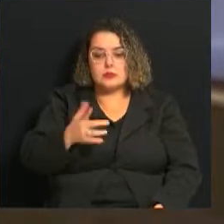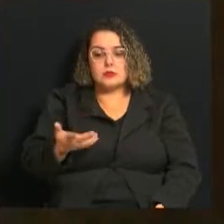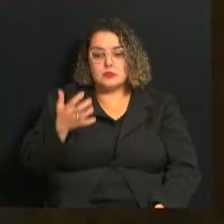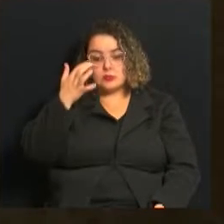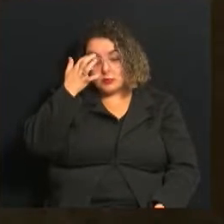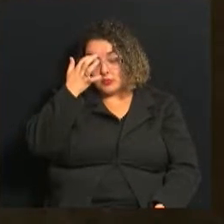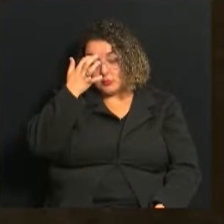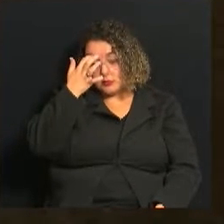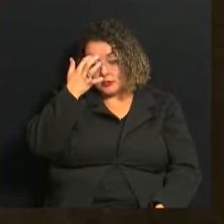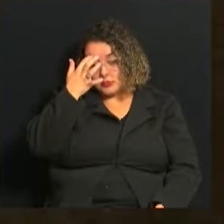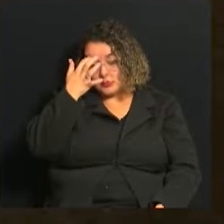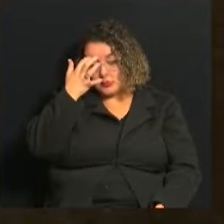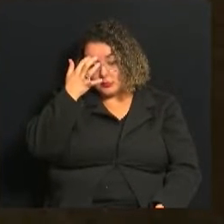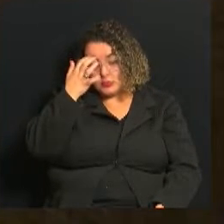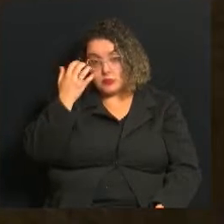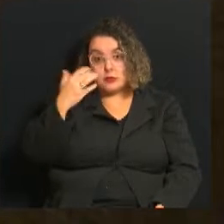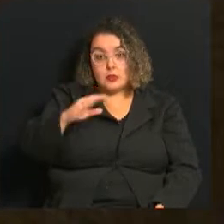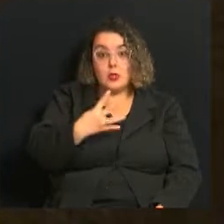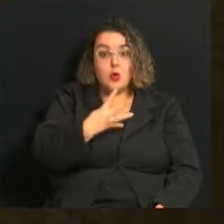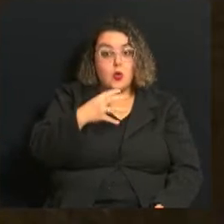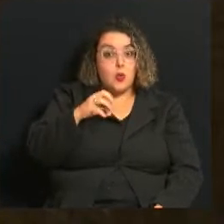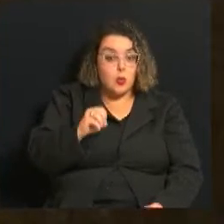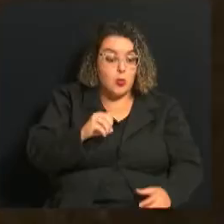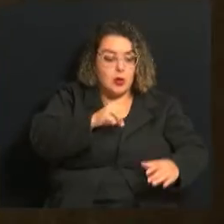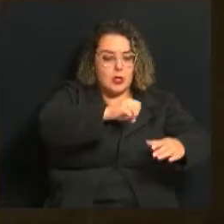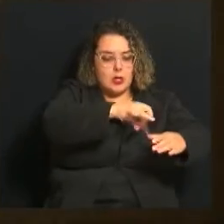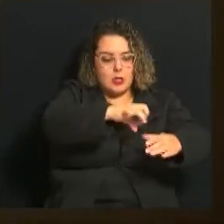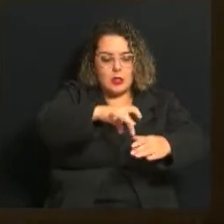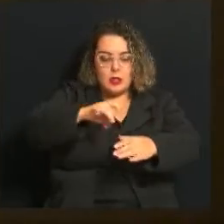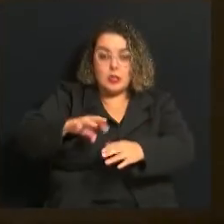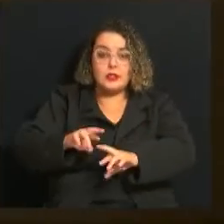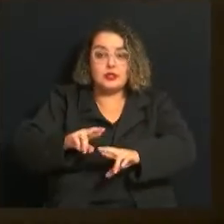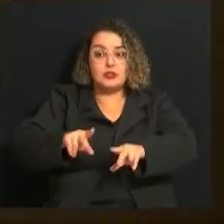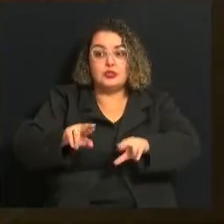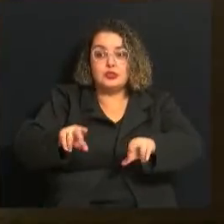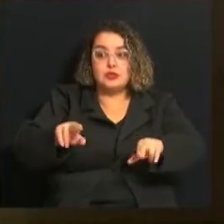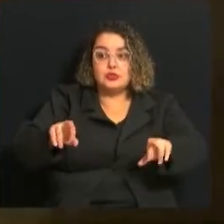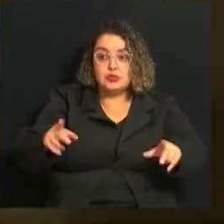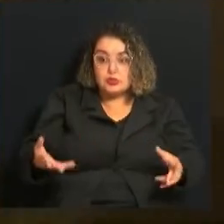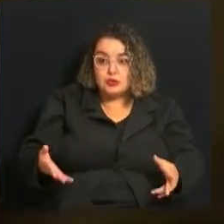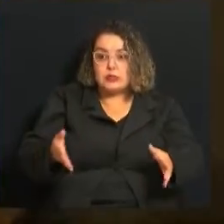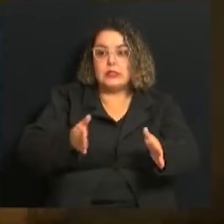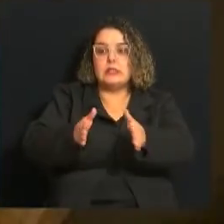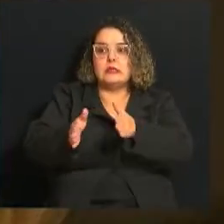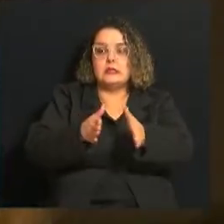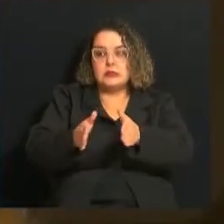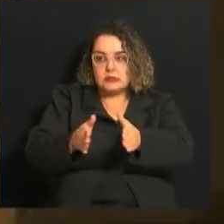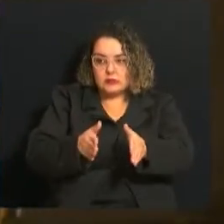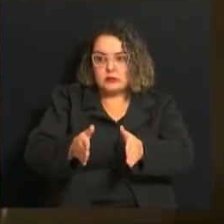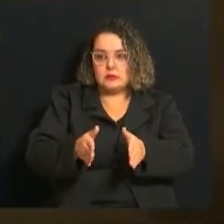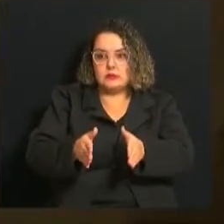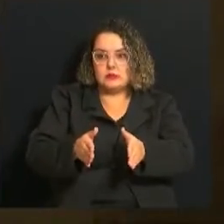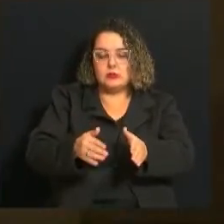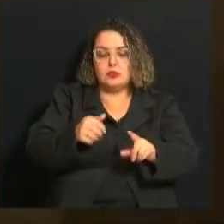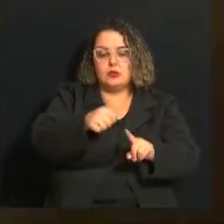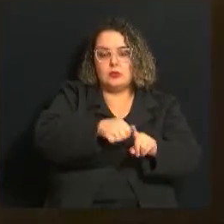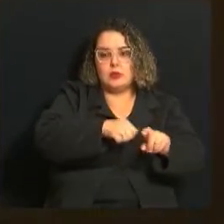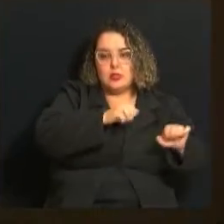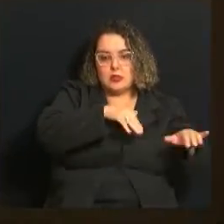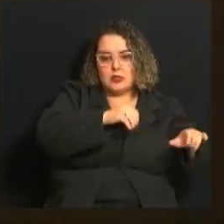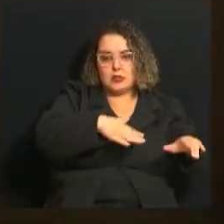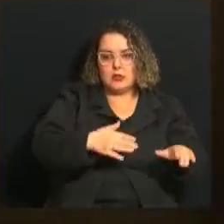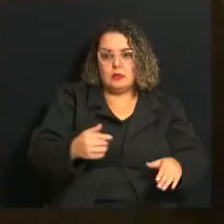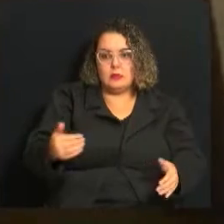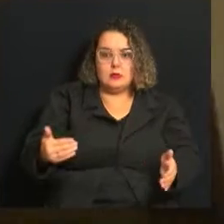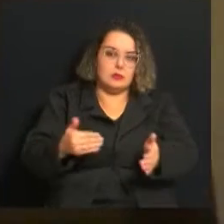lançar 40 cultivares distintos nesse breve período, de setembro para cá. 40, quase um ano, né?